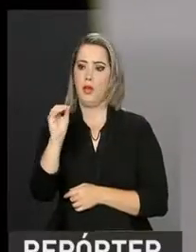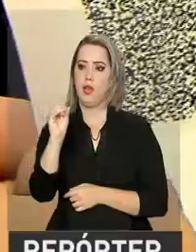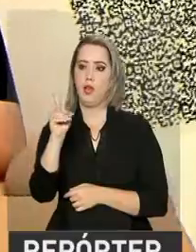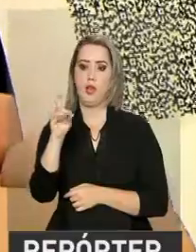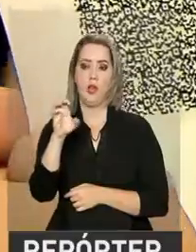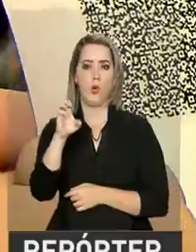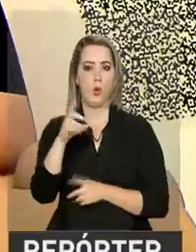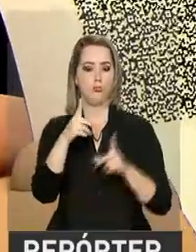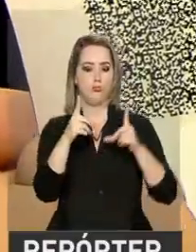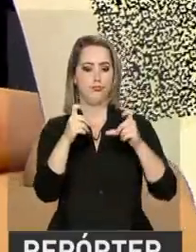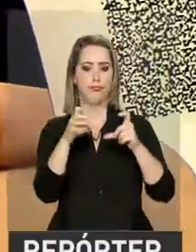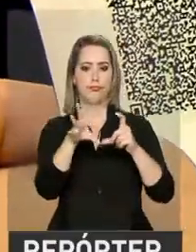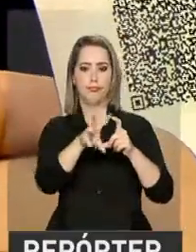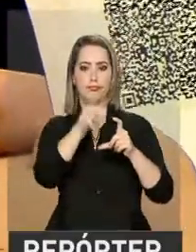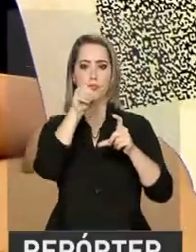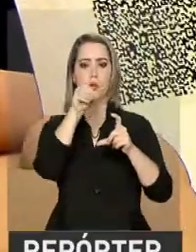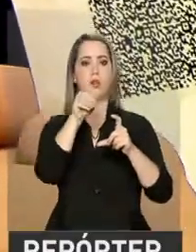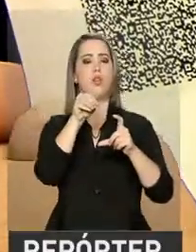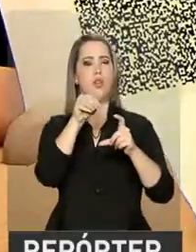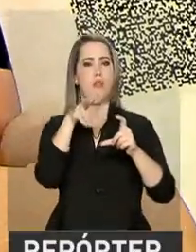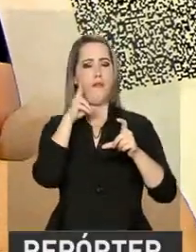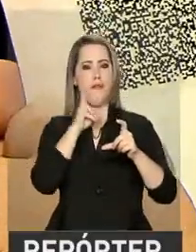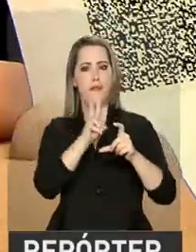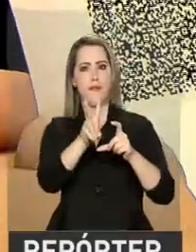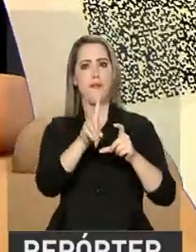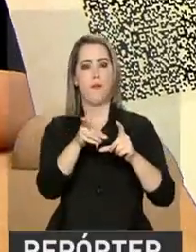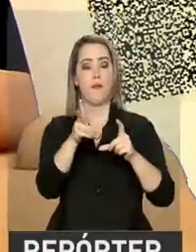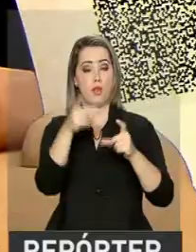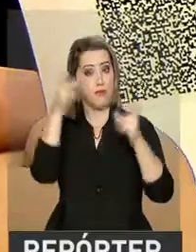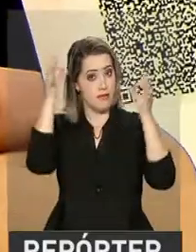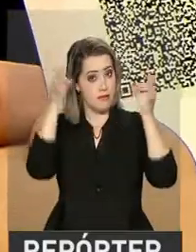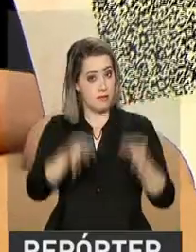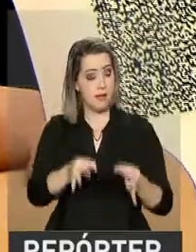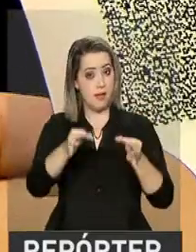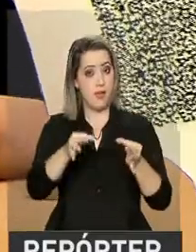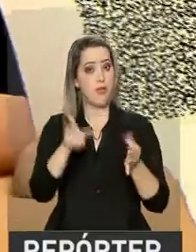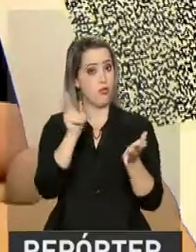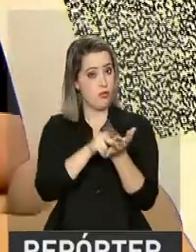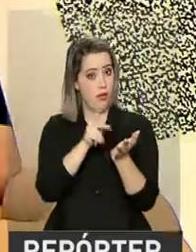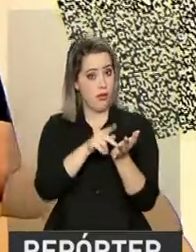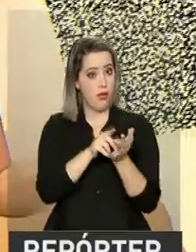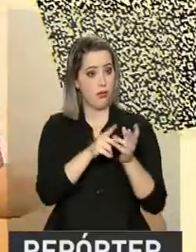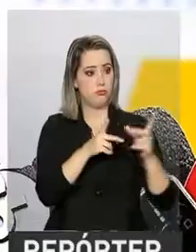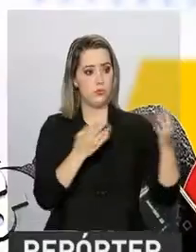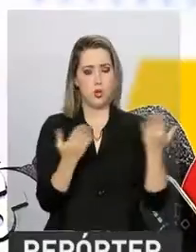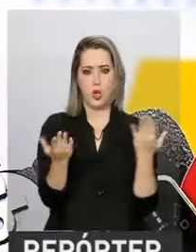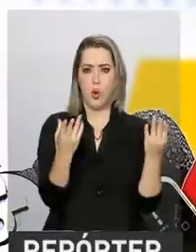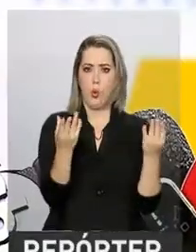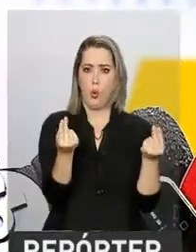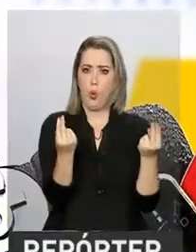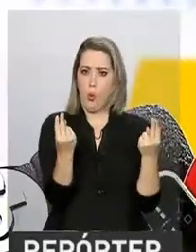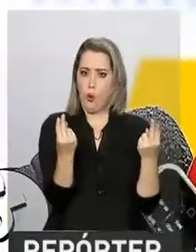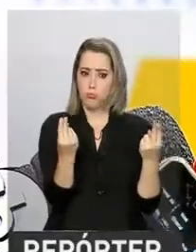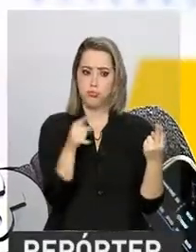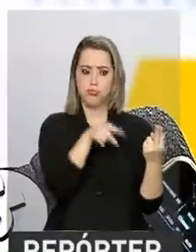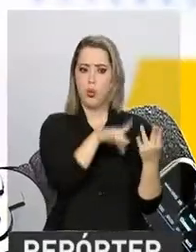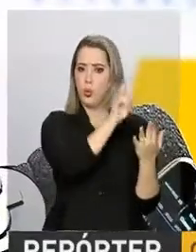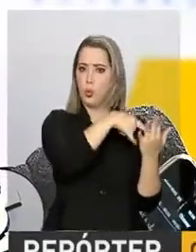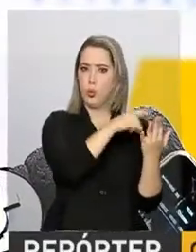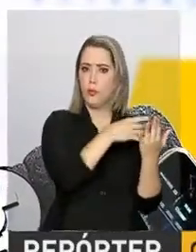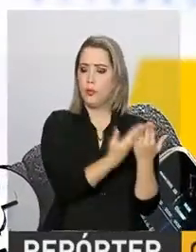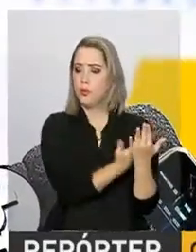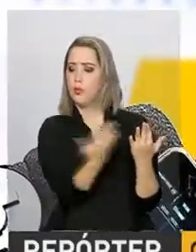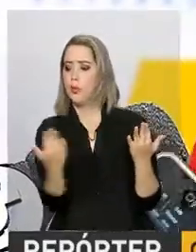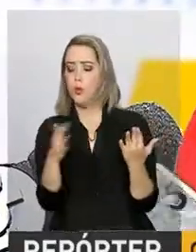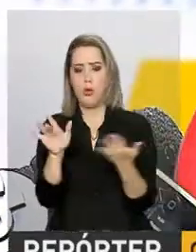é possível ler esse código e confirmar se a pessoa é de fato a dona daquele documento você vai poder autenticar com